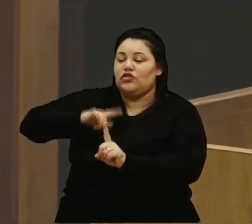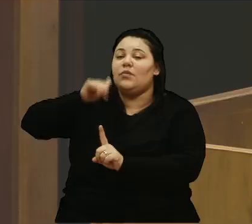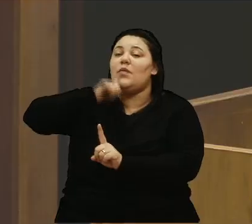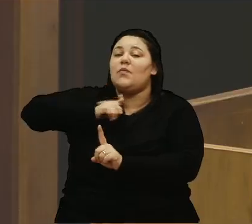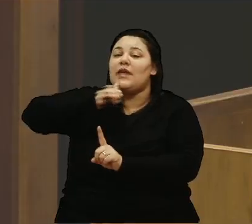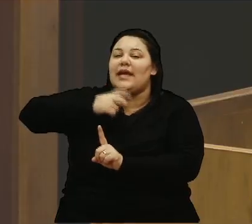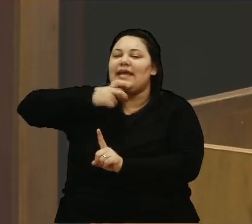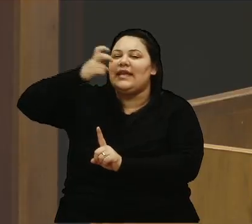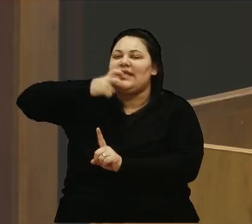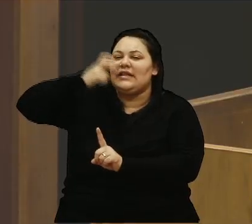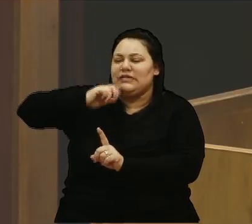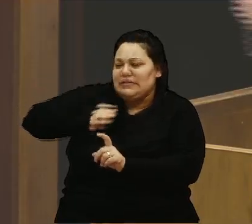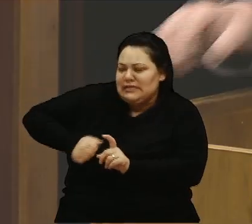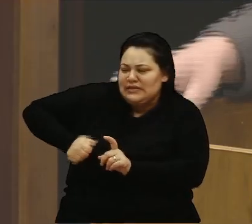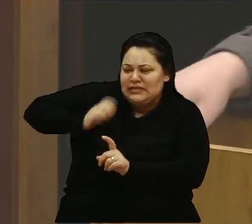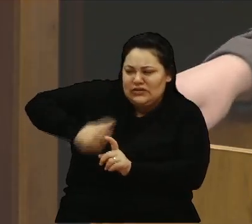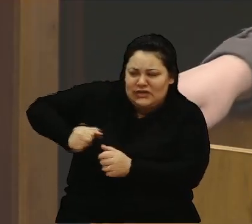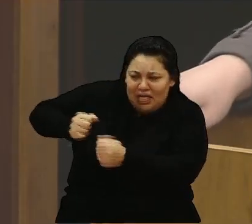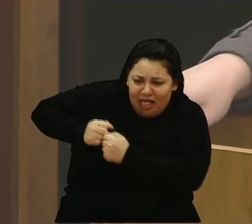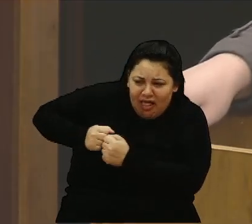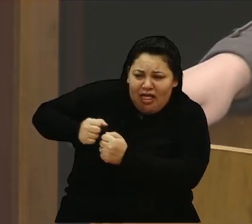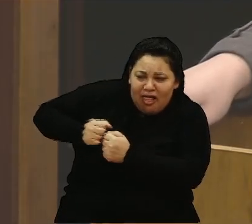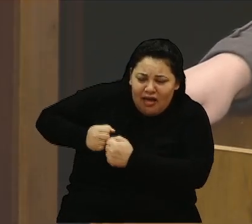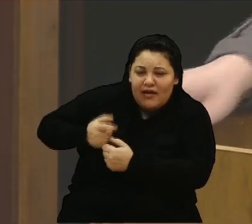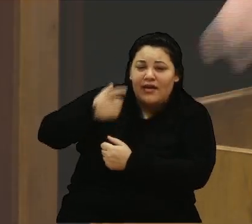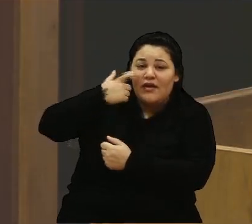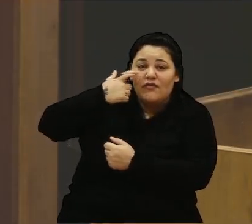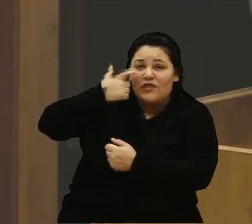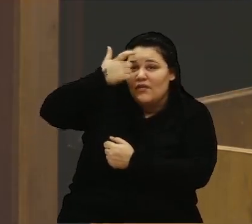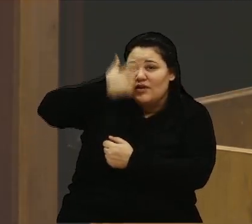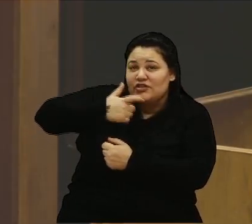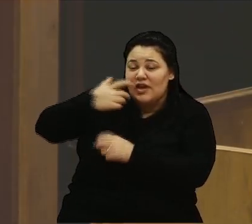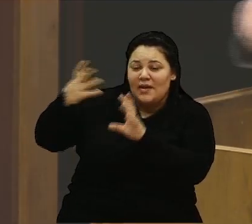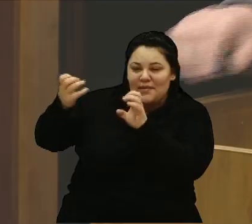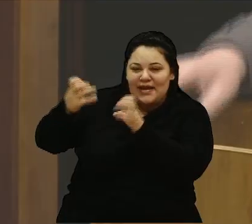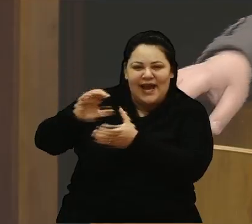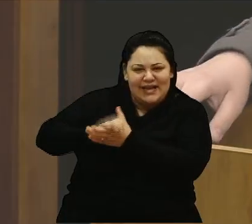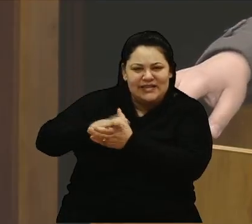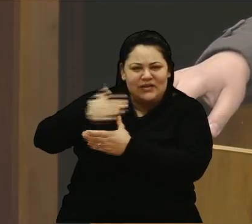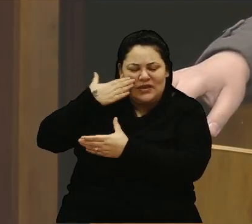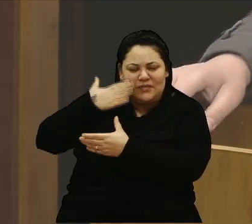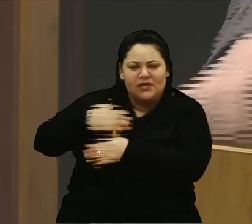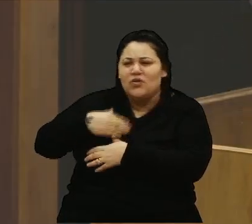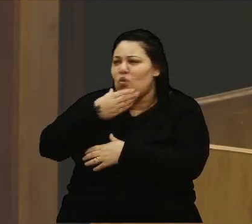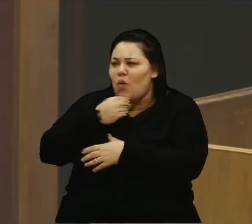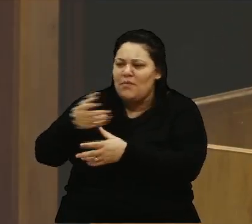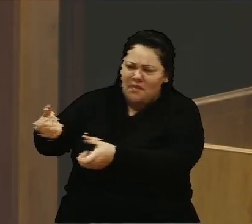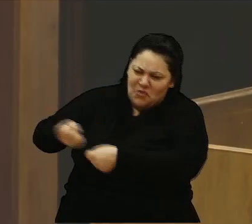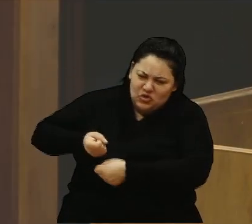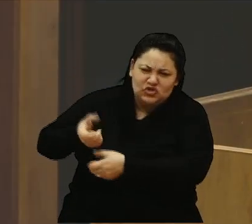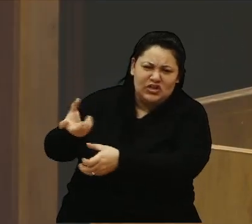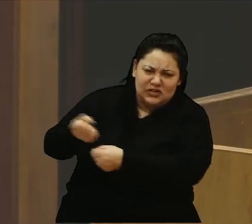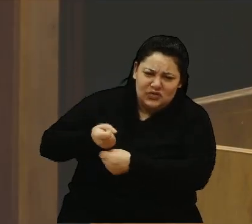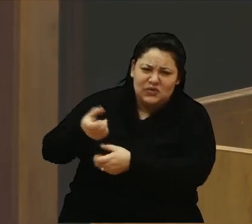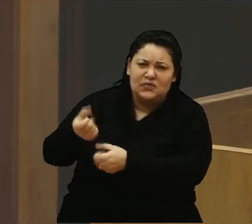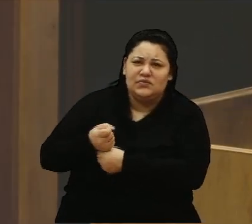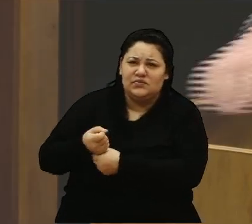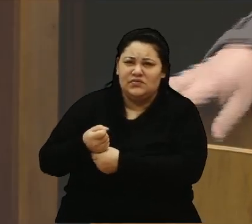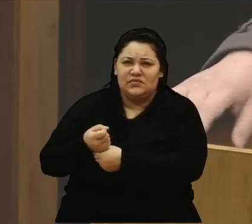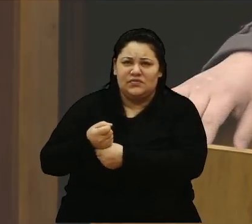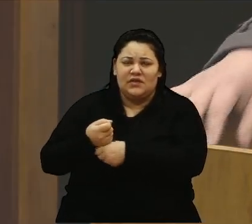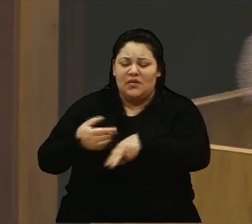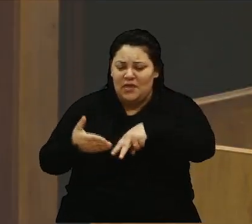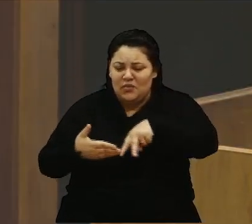segurando a sua bolsa. Quando eu vi, achei que era uma briga de casal. E ela gritando e um rapaz com a camiseta de time, uma bermuda,